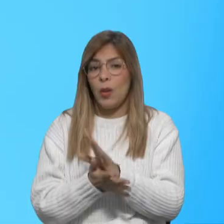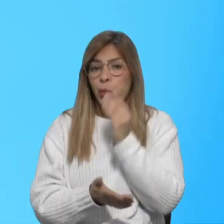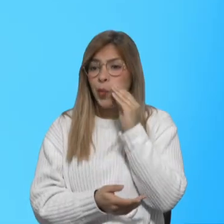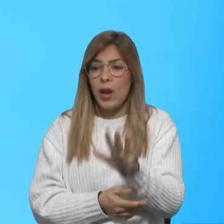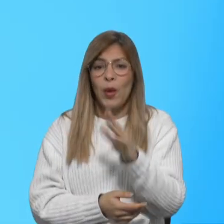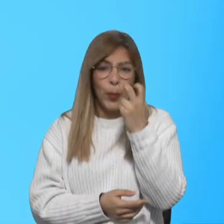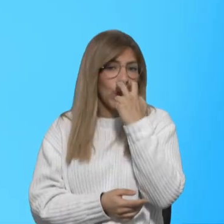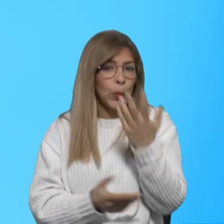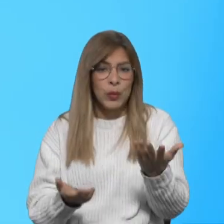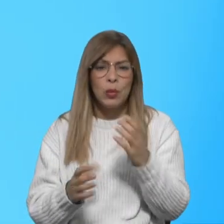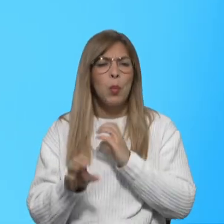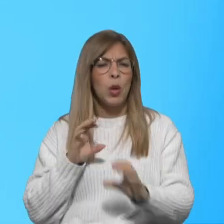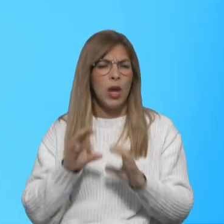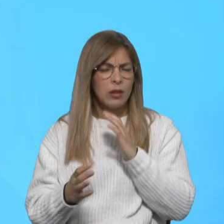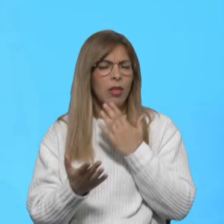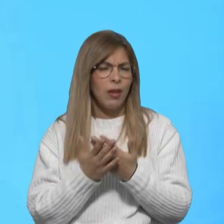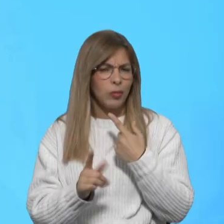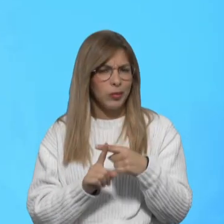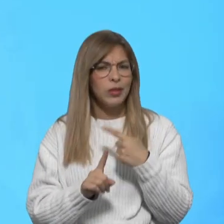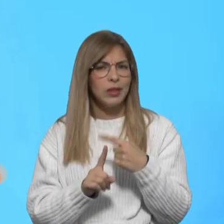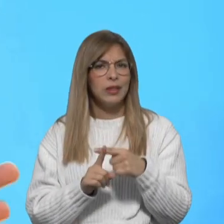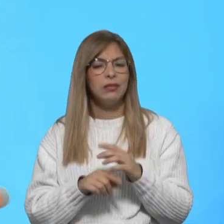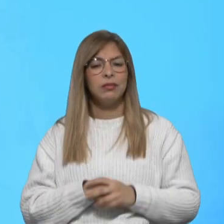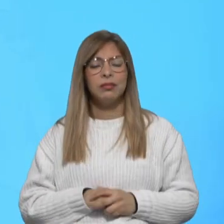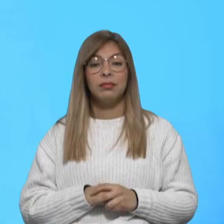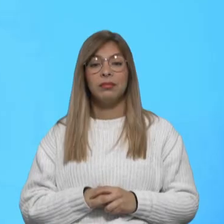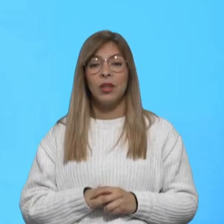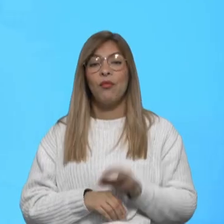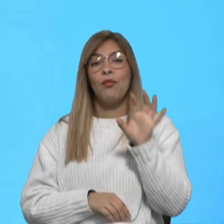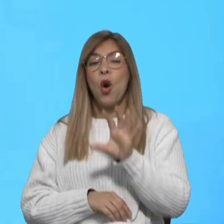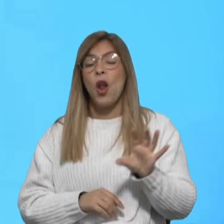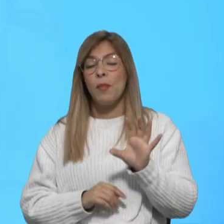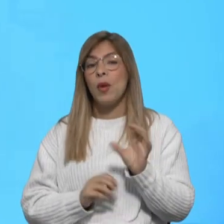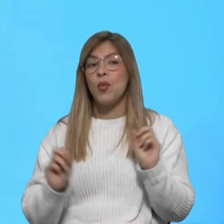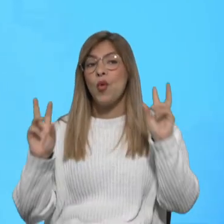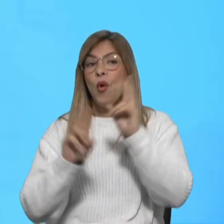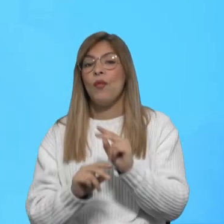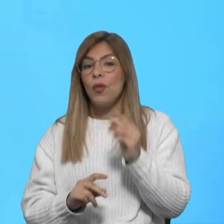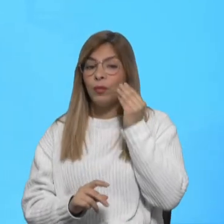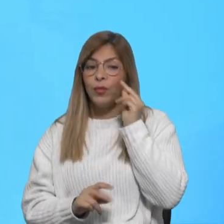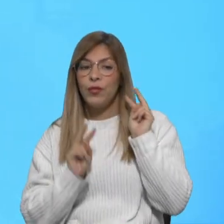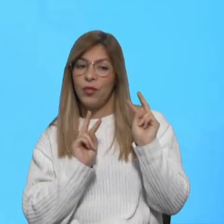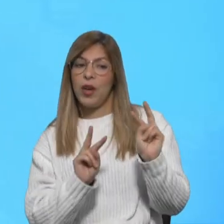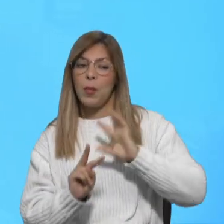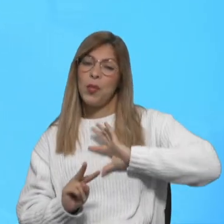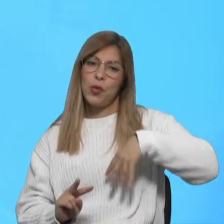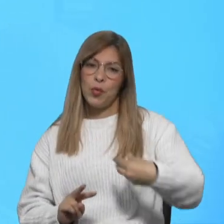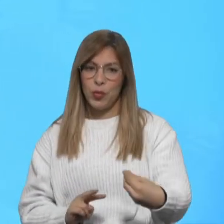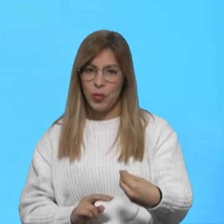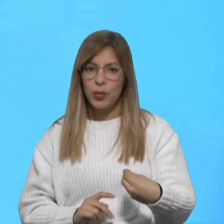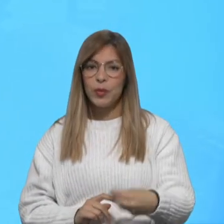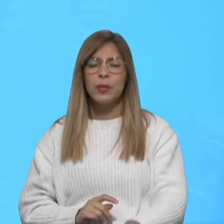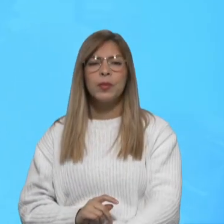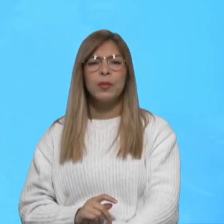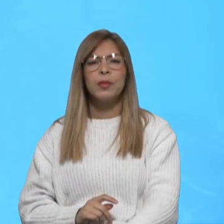comunicação tem tudo a ganhar com isso. Uma nova forma de estar no mundo, também no mundo da comunicação. E, João, se lhe perguntasse